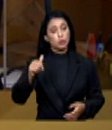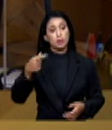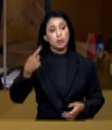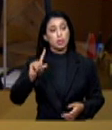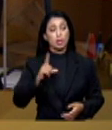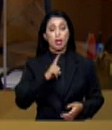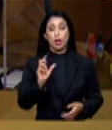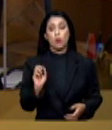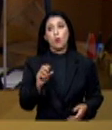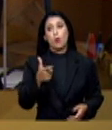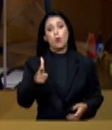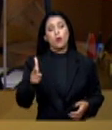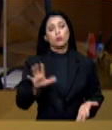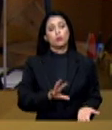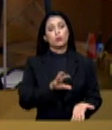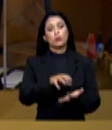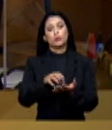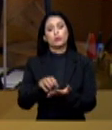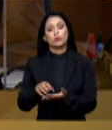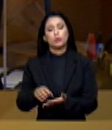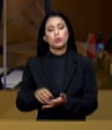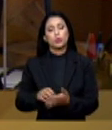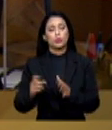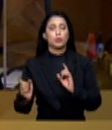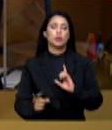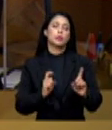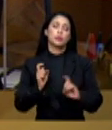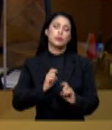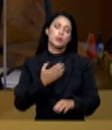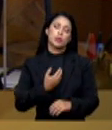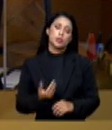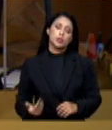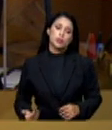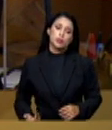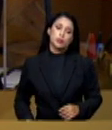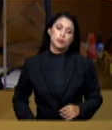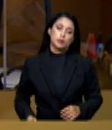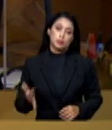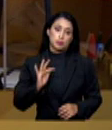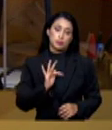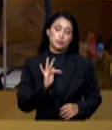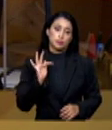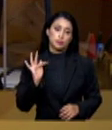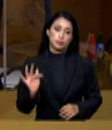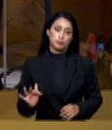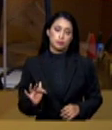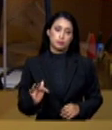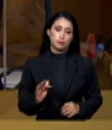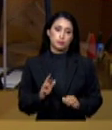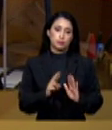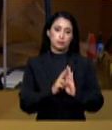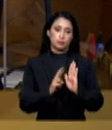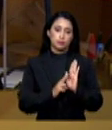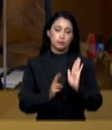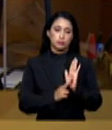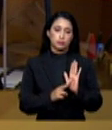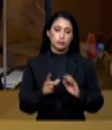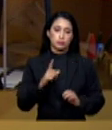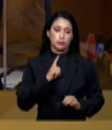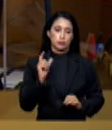recursos gerados ou operados por órgãos ou entidades da administração pública federal regulamentando